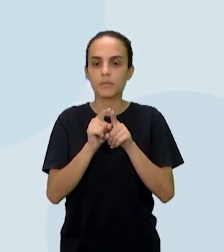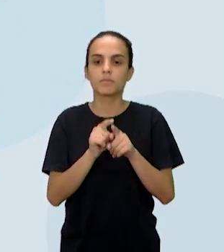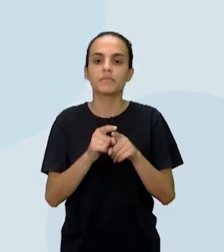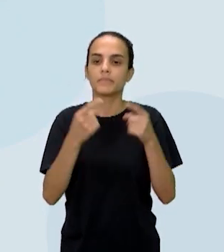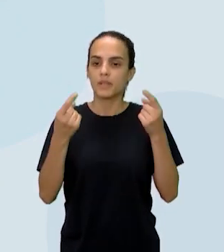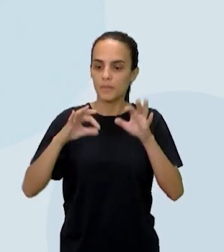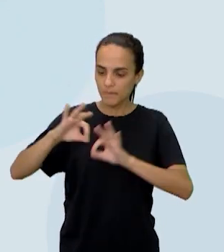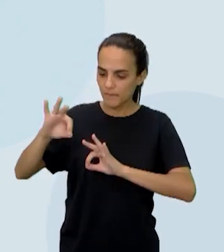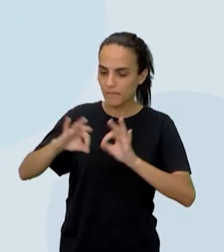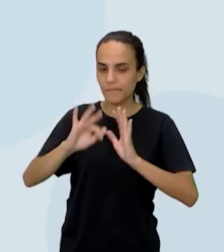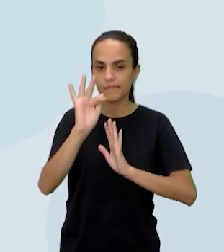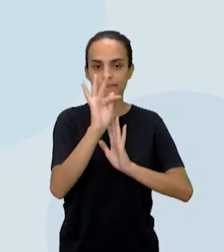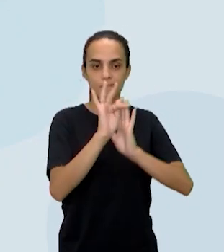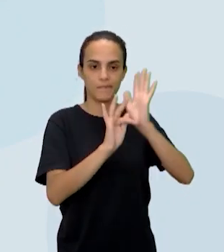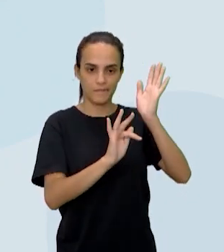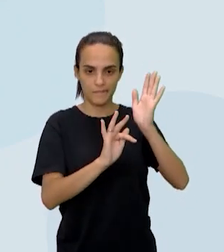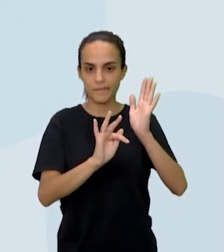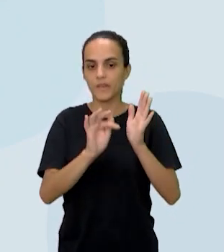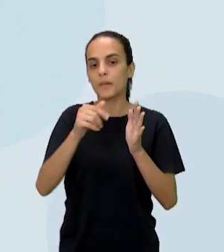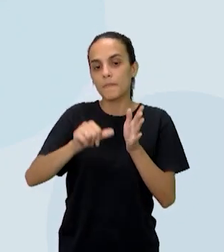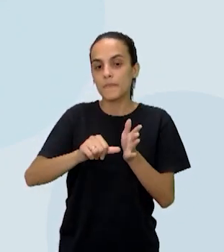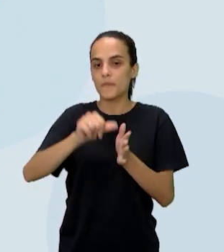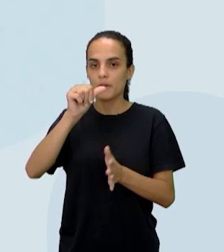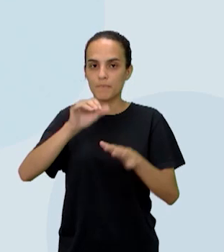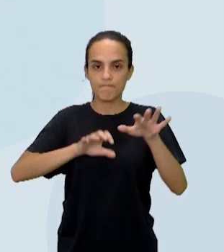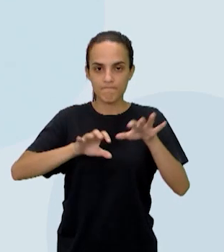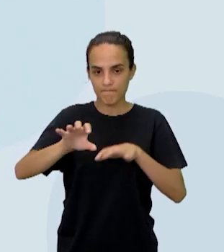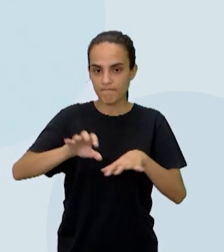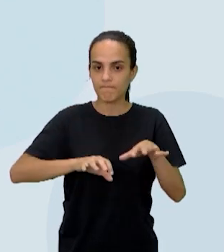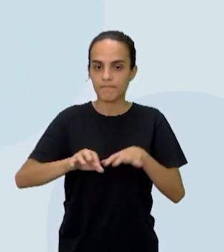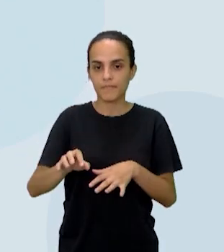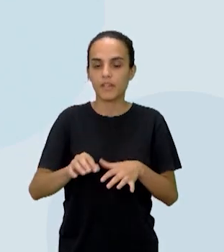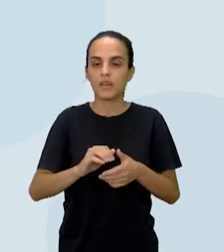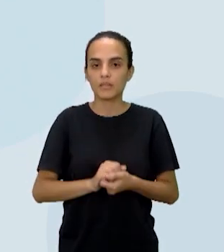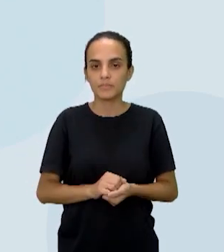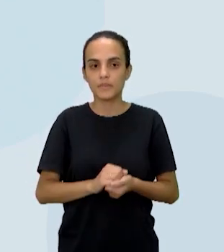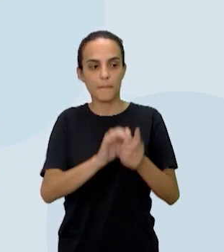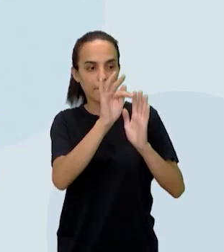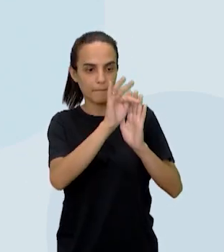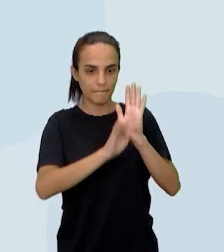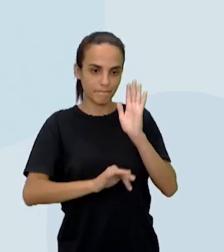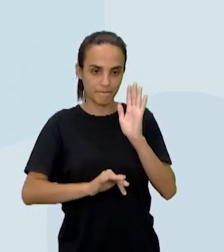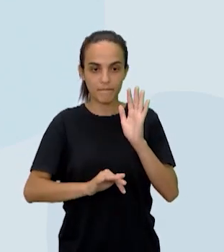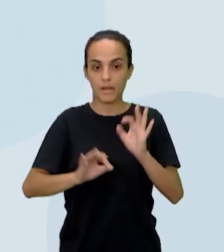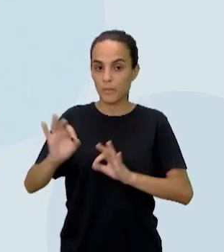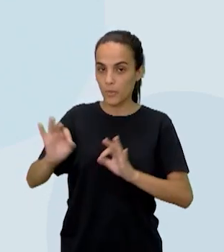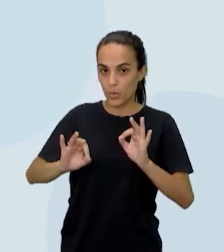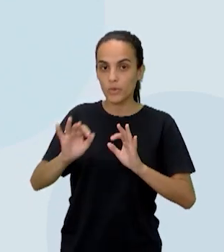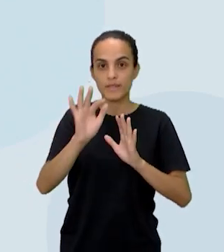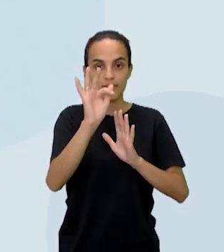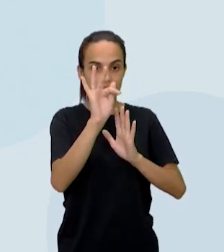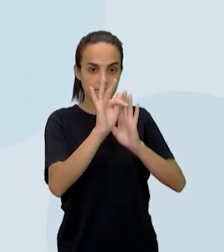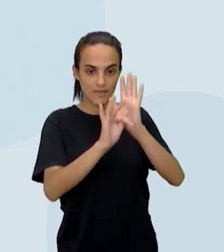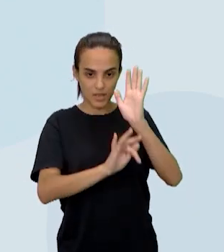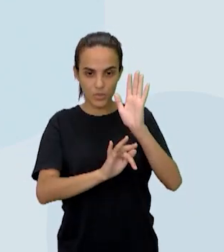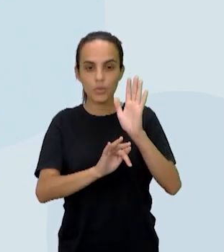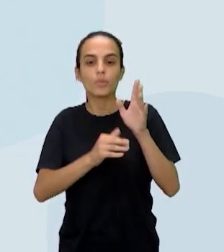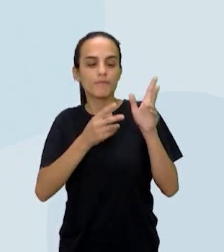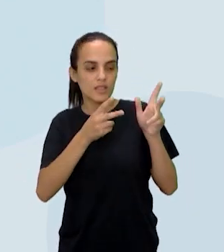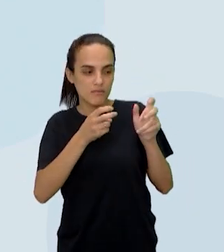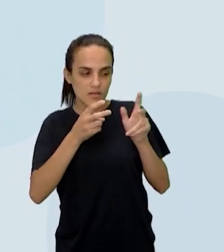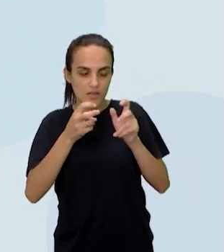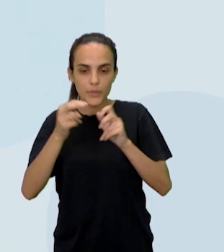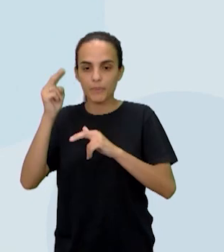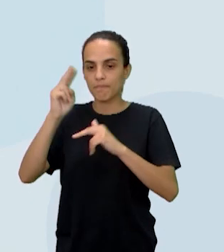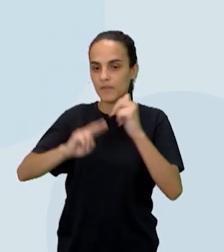imprescindibilidade do planejamento do texto enquanto primeiro movimento redacional. Produzir textos com observância aos elementos